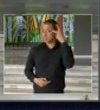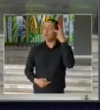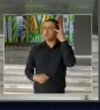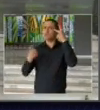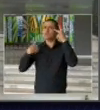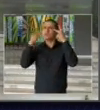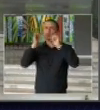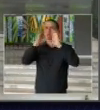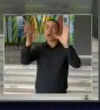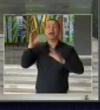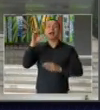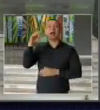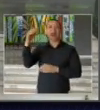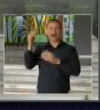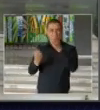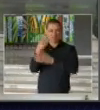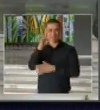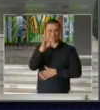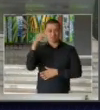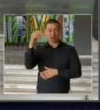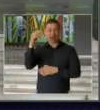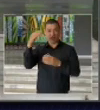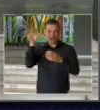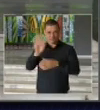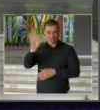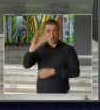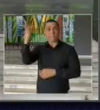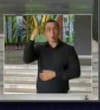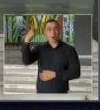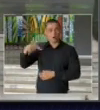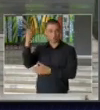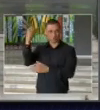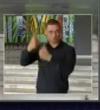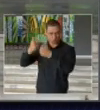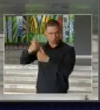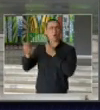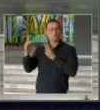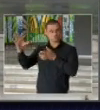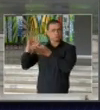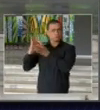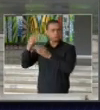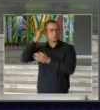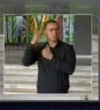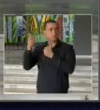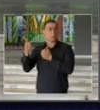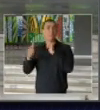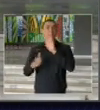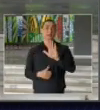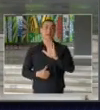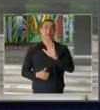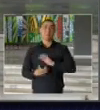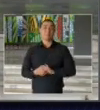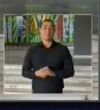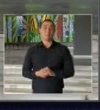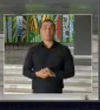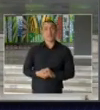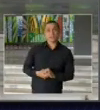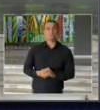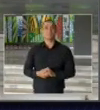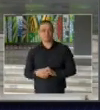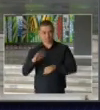assim, eu acho assim, que o paulistão, na minha opinião, tá? Na minha opinião. Eu acho que o Paulistão deveria